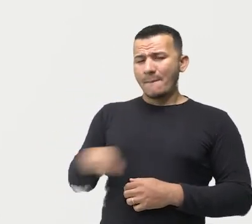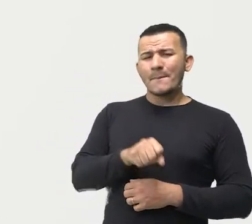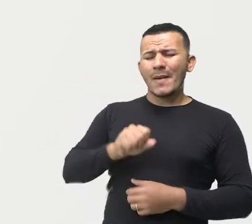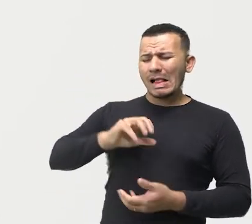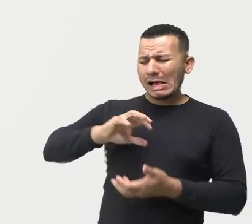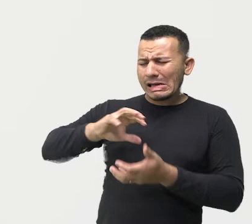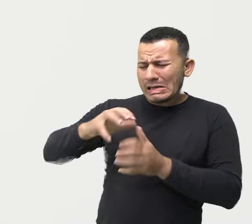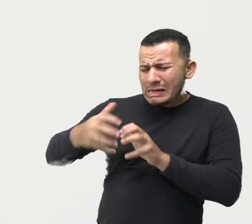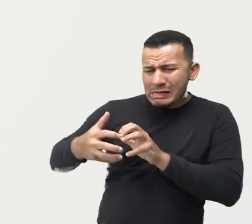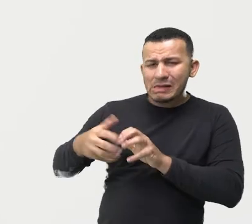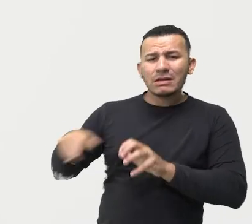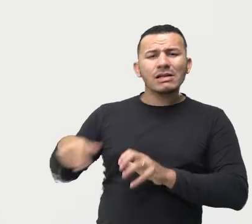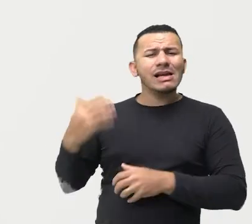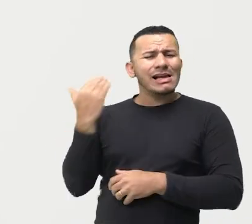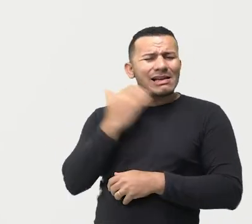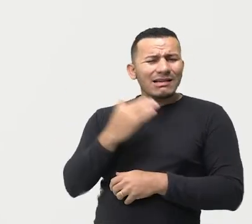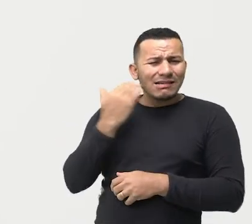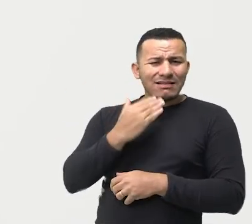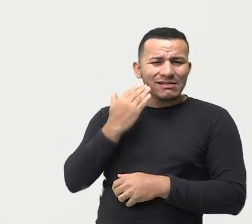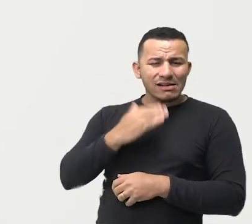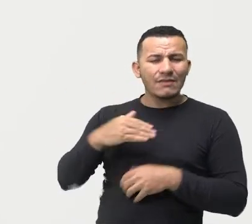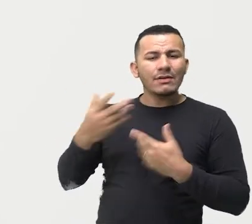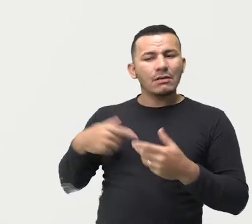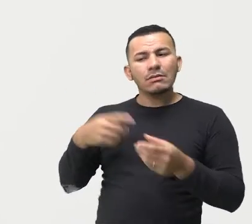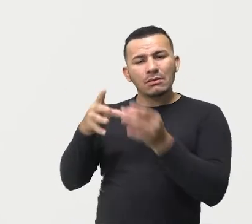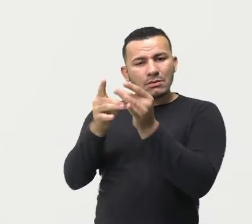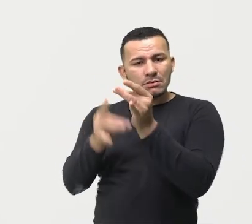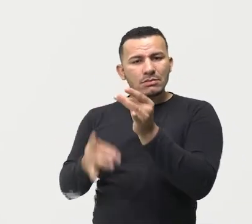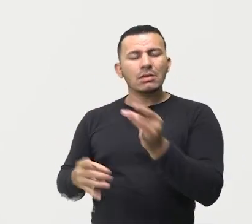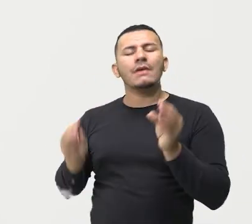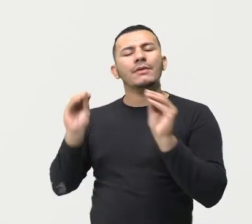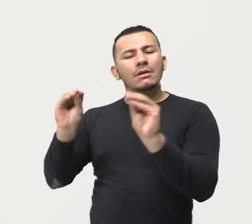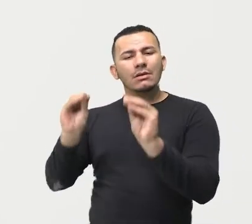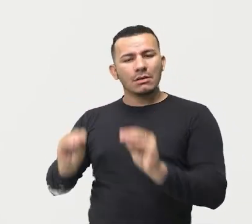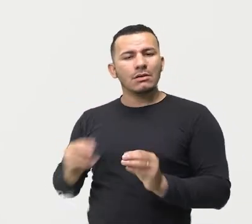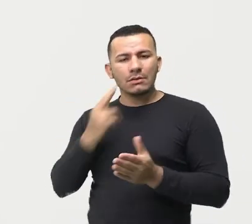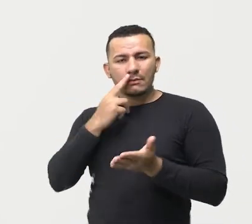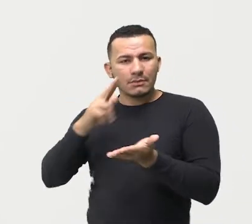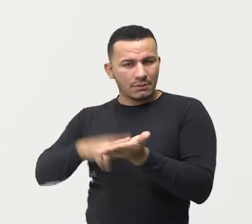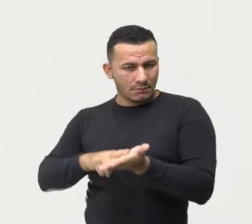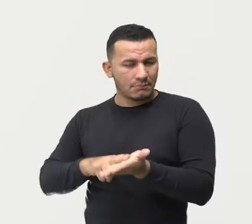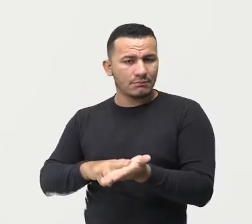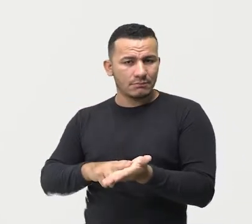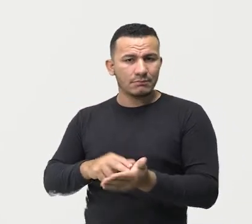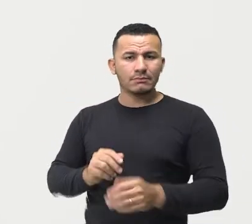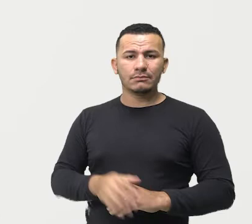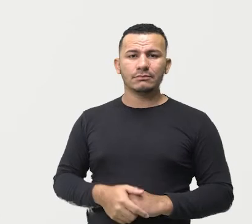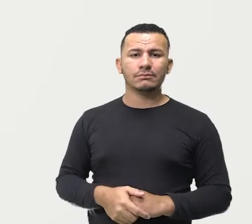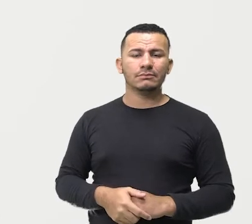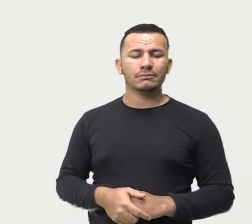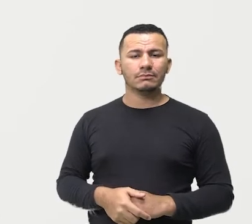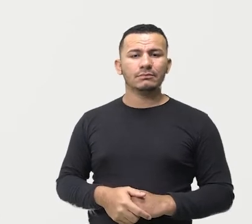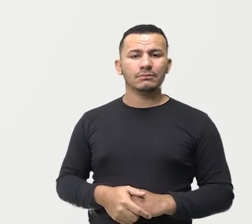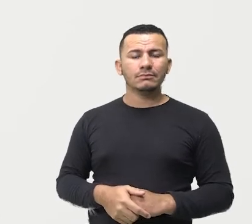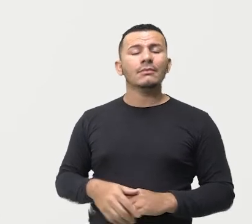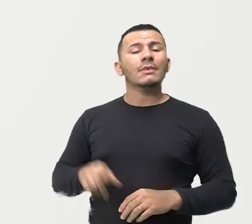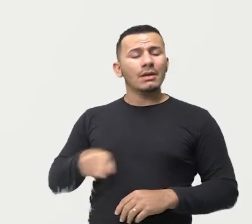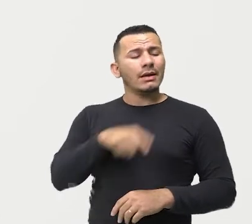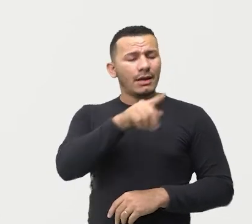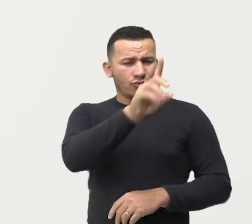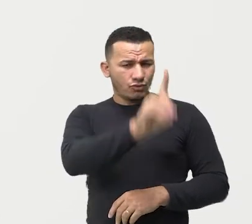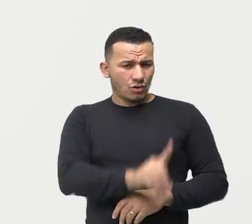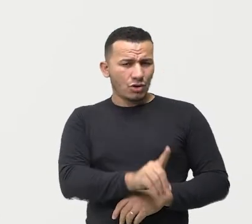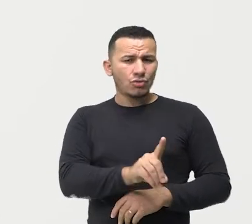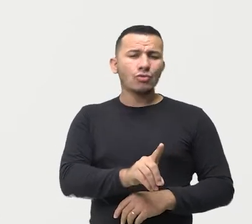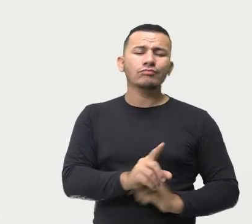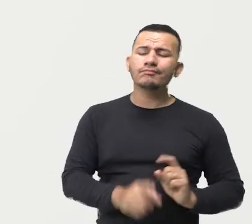descreve brevemente o que foi danificado nessa mala certo perdão e ação do diretor